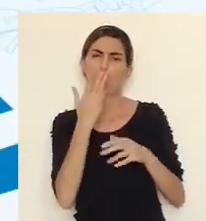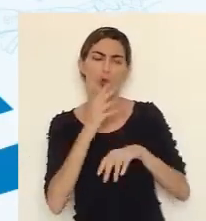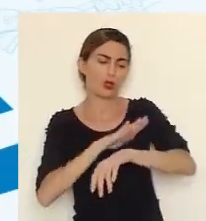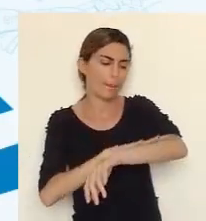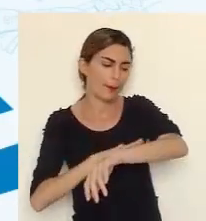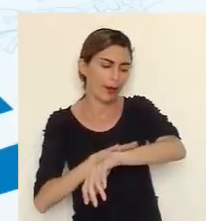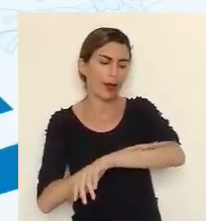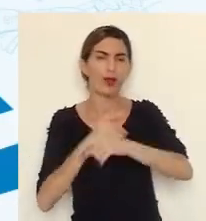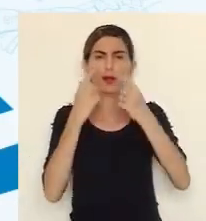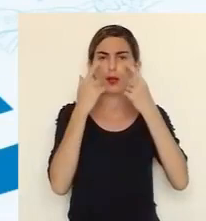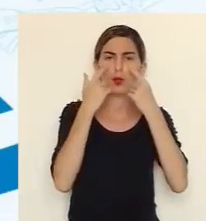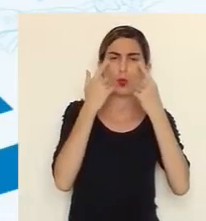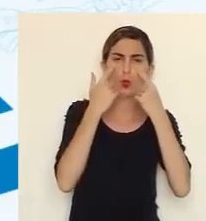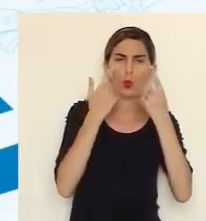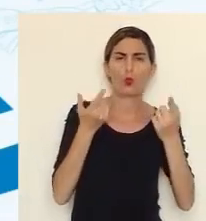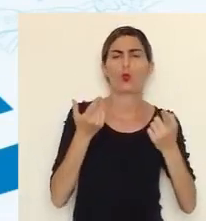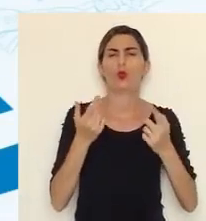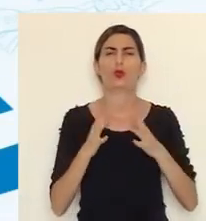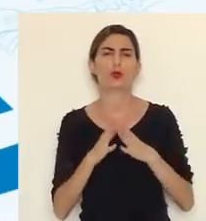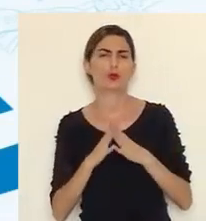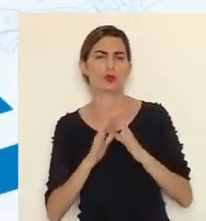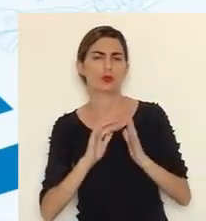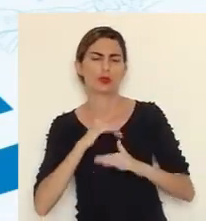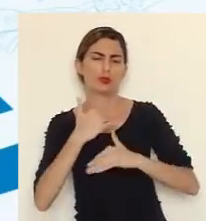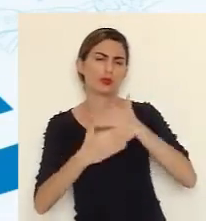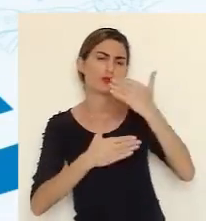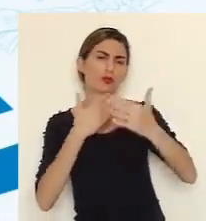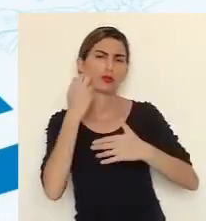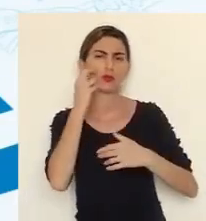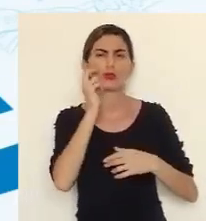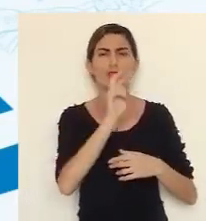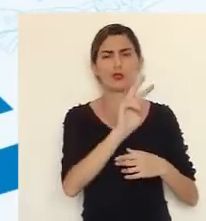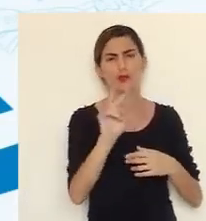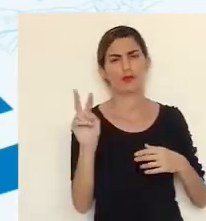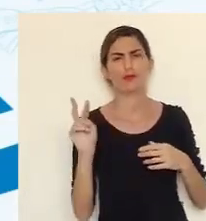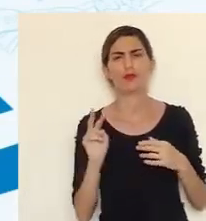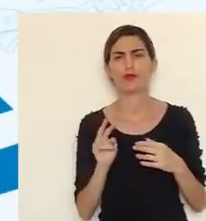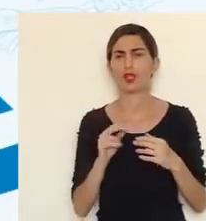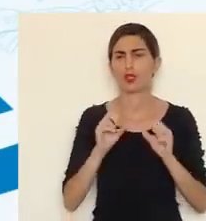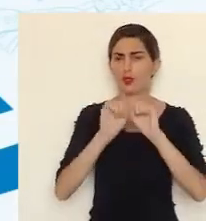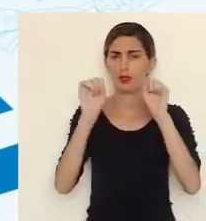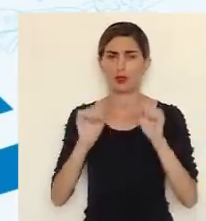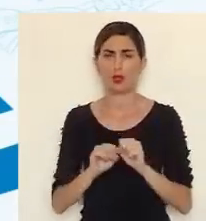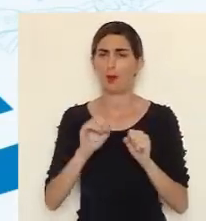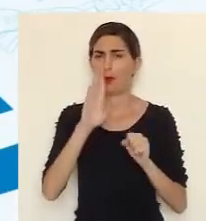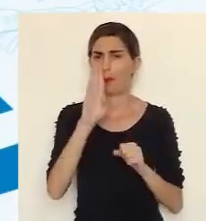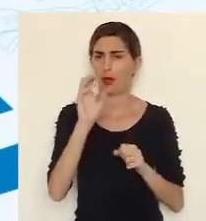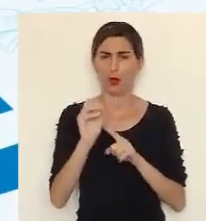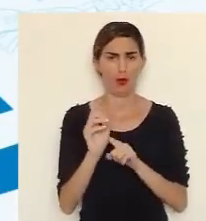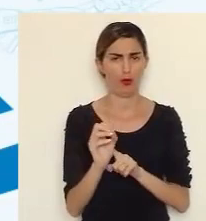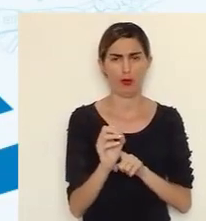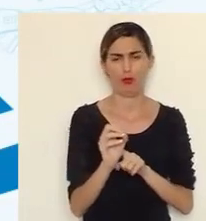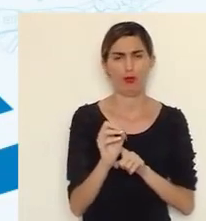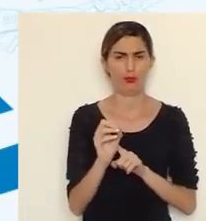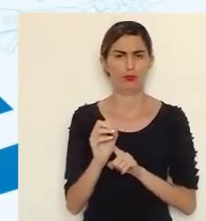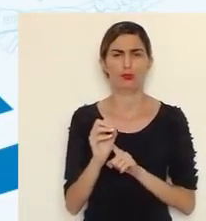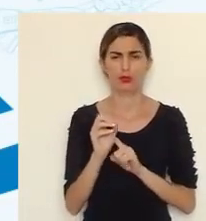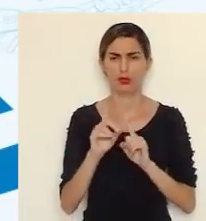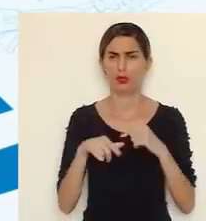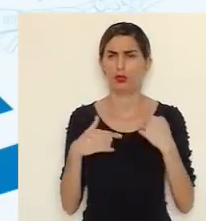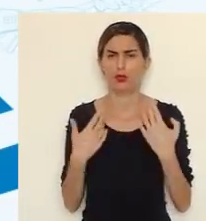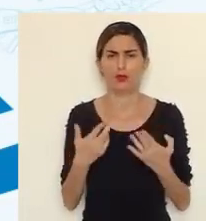da pele, cor dos olhos, e depois a gente foi ver essa questão do sistema BO,